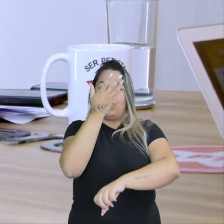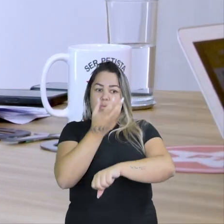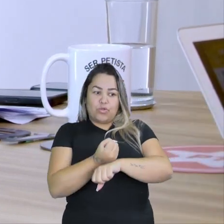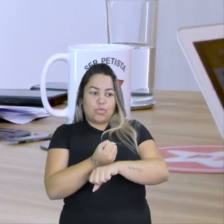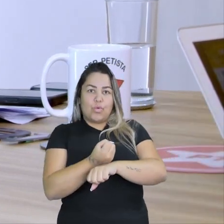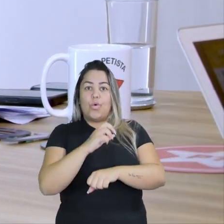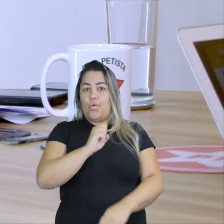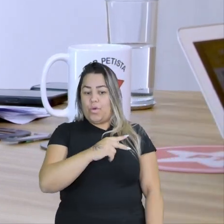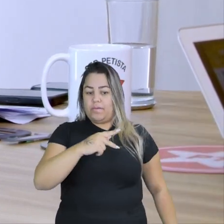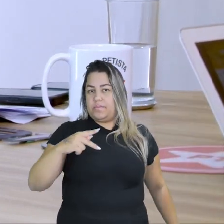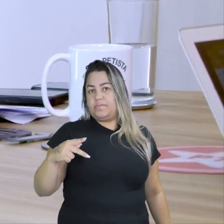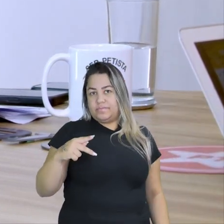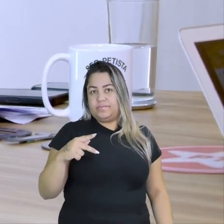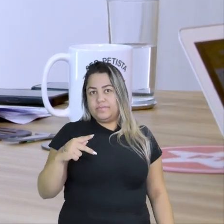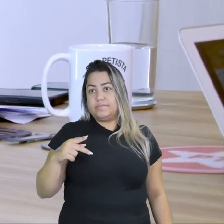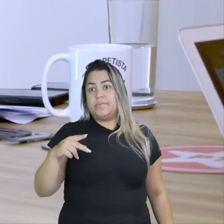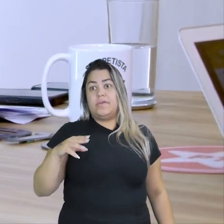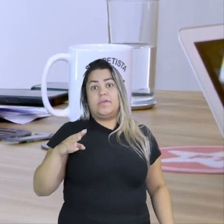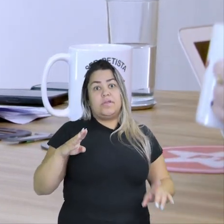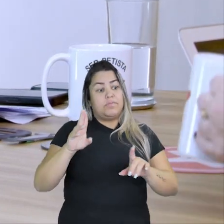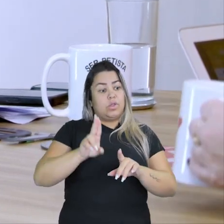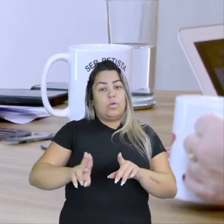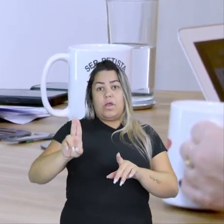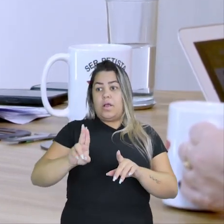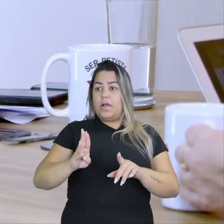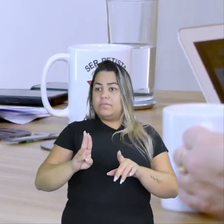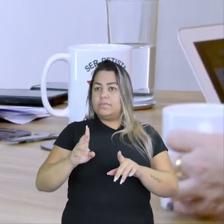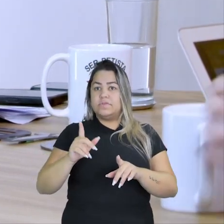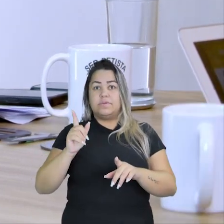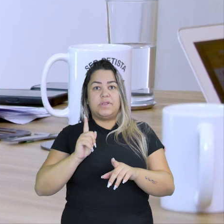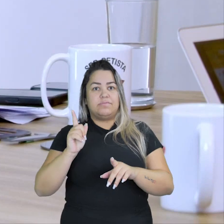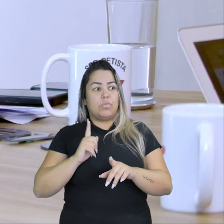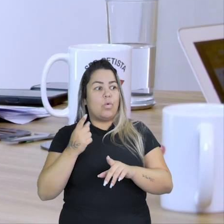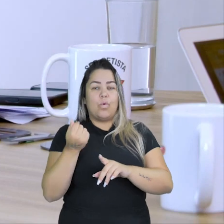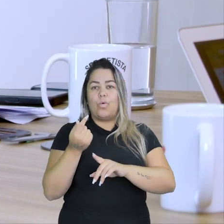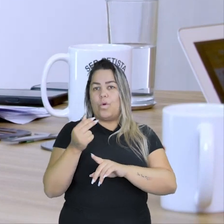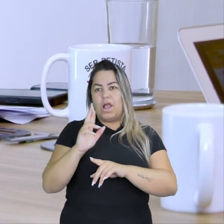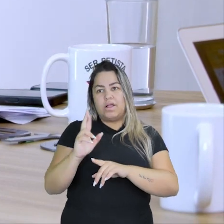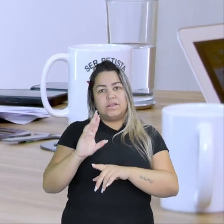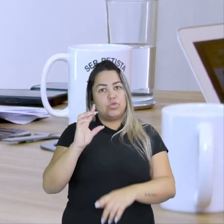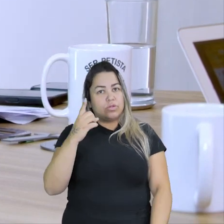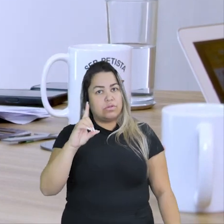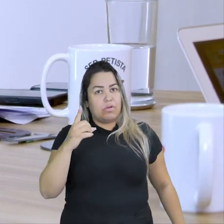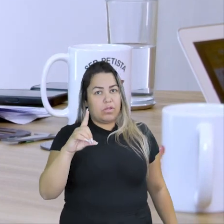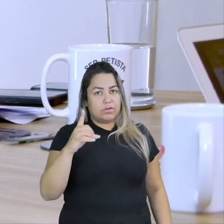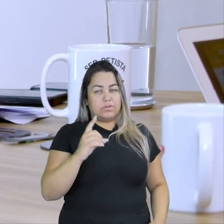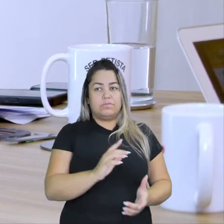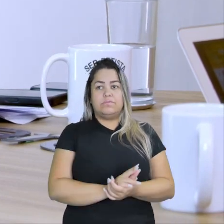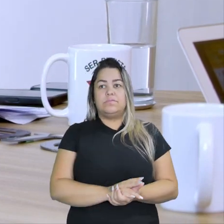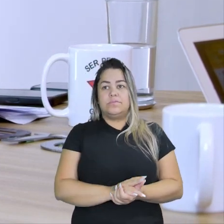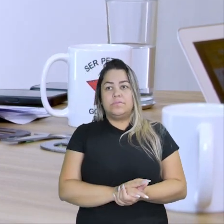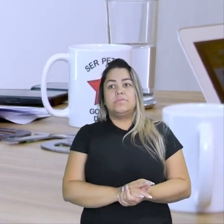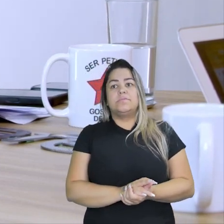um aplicativo, as Big Techs utilizam e ganham trilhões e trilhões de dólares. Com os